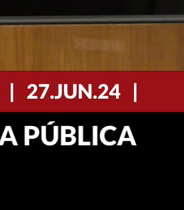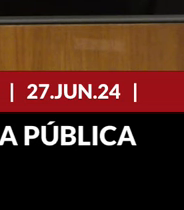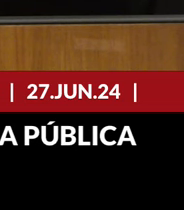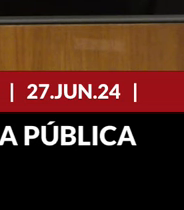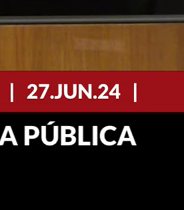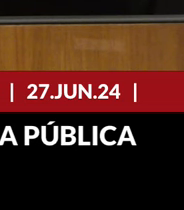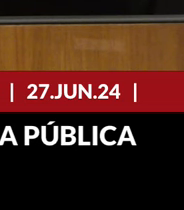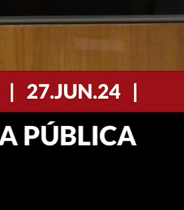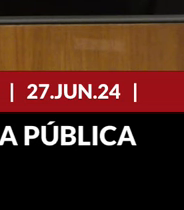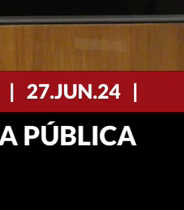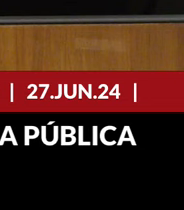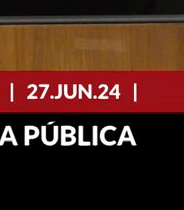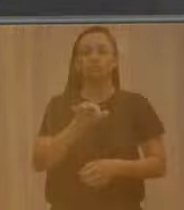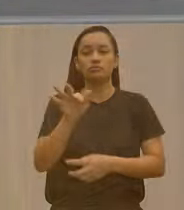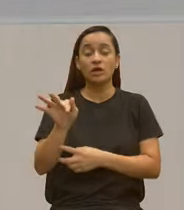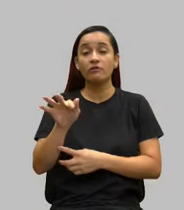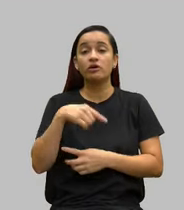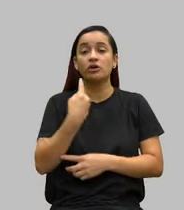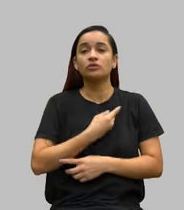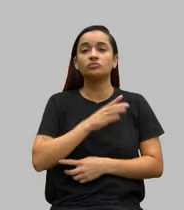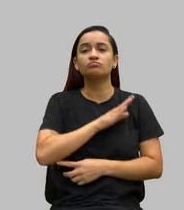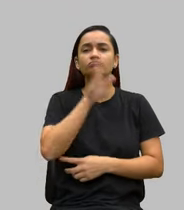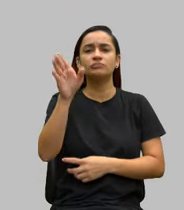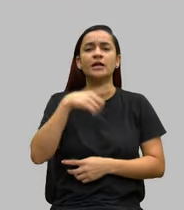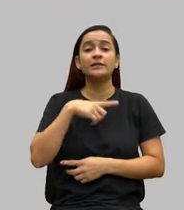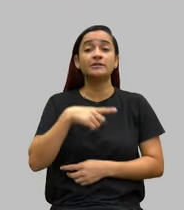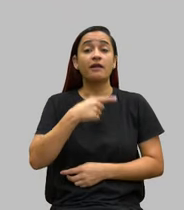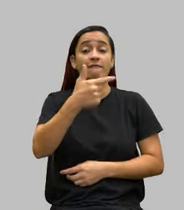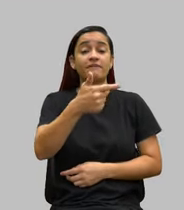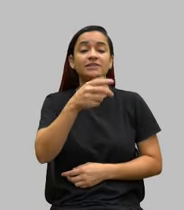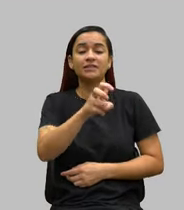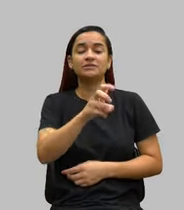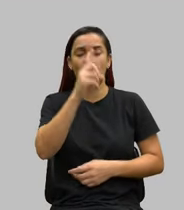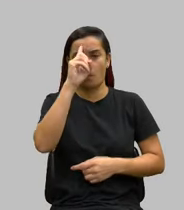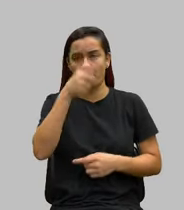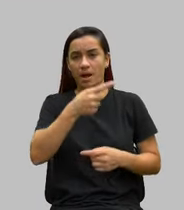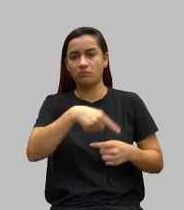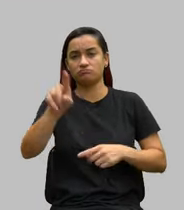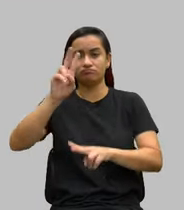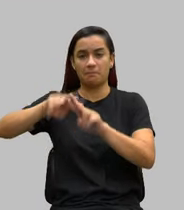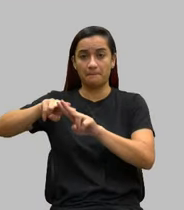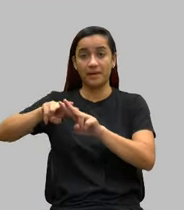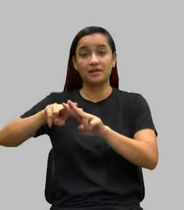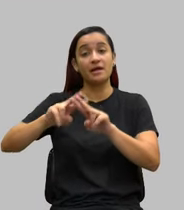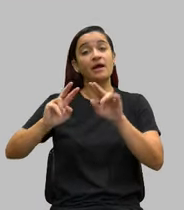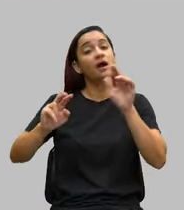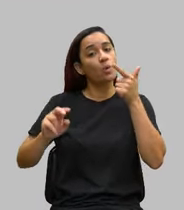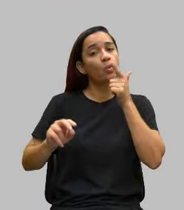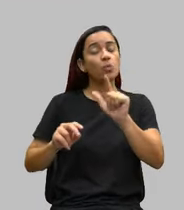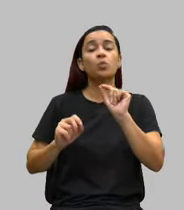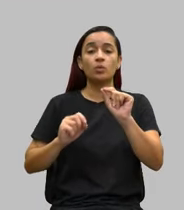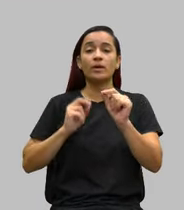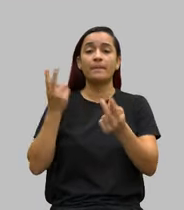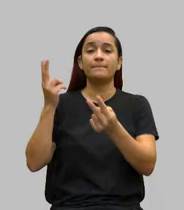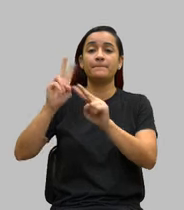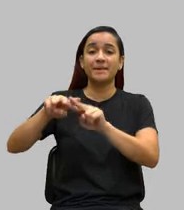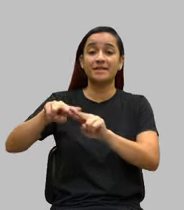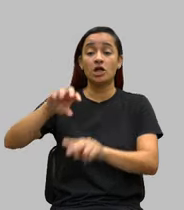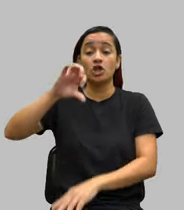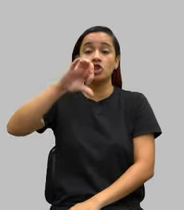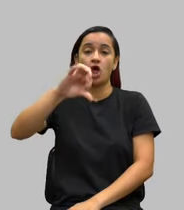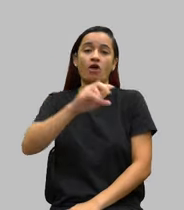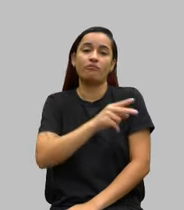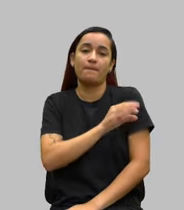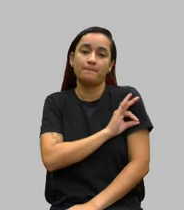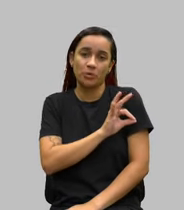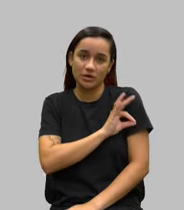nós tínhamos 25 mandados de prisão expedidos nós infelizmente acabamos prendendo nove policiais penais cinco estavam trabalhando